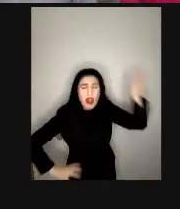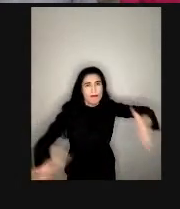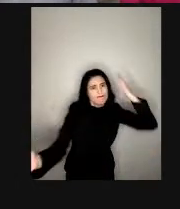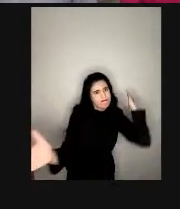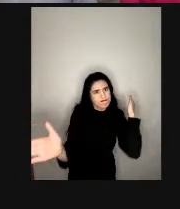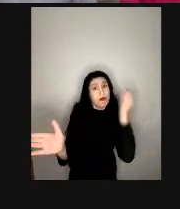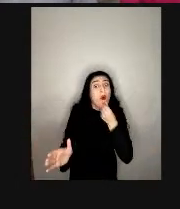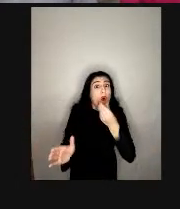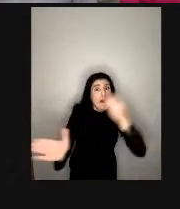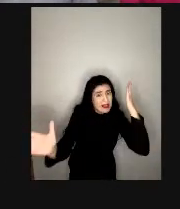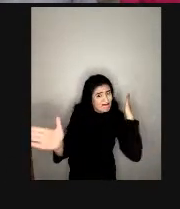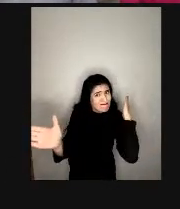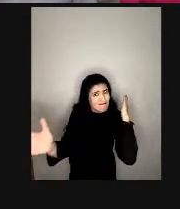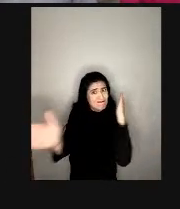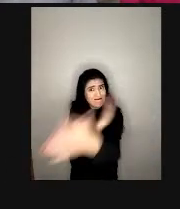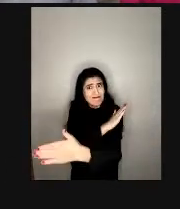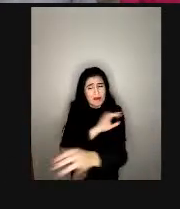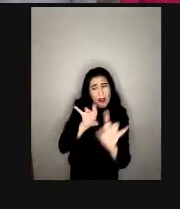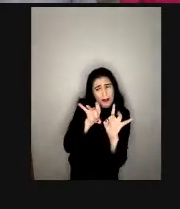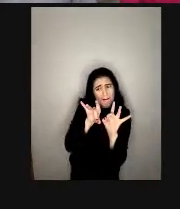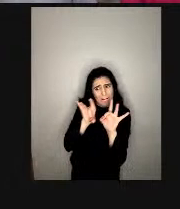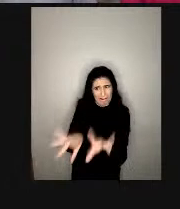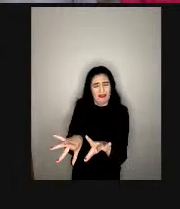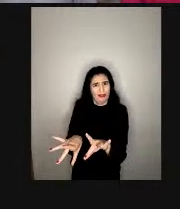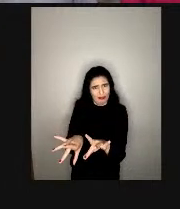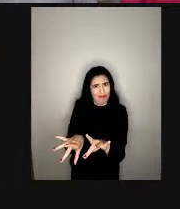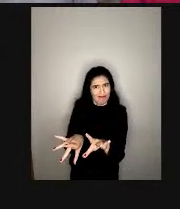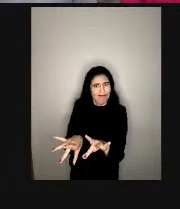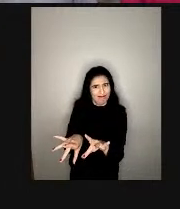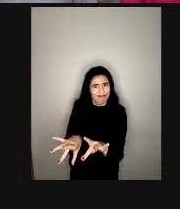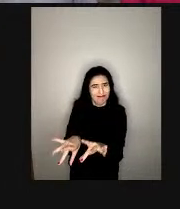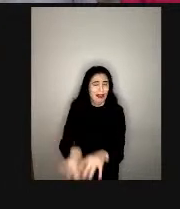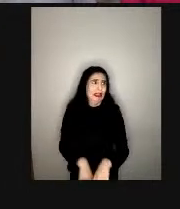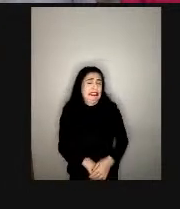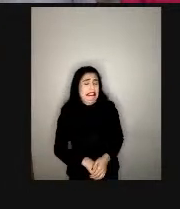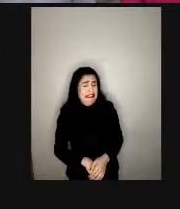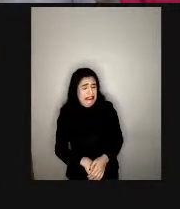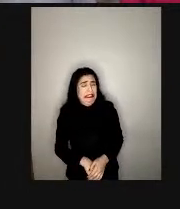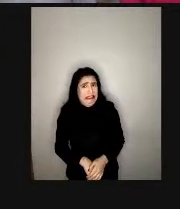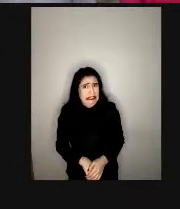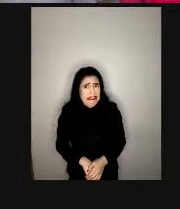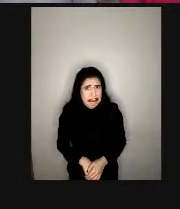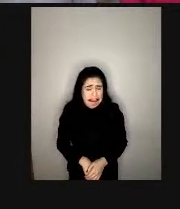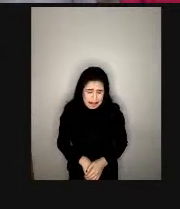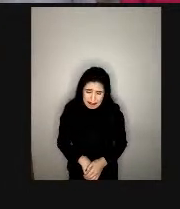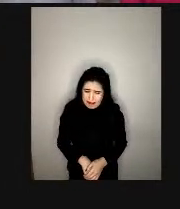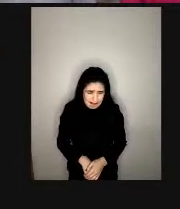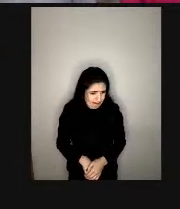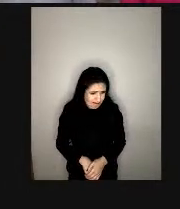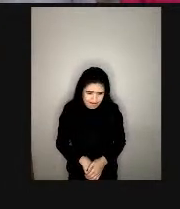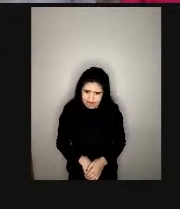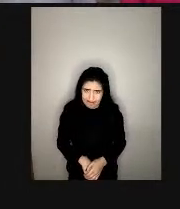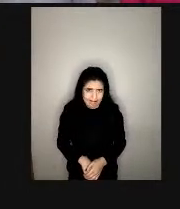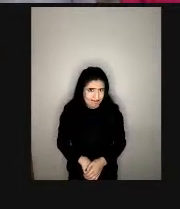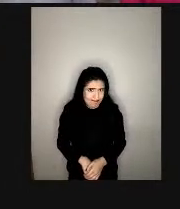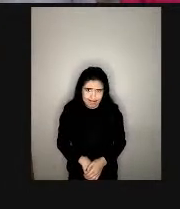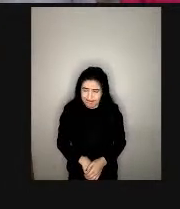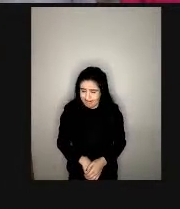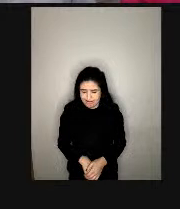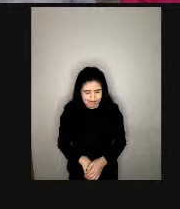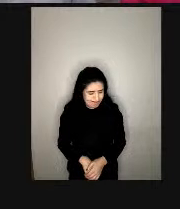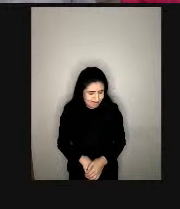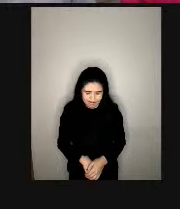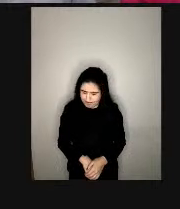Claro, óbvio que ele já não era uma grande coisa para ter uma atitude dessas, mas infelizmente, como a Vera falou,